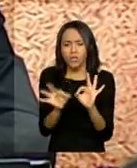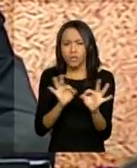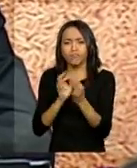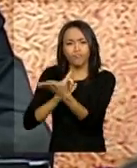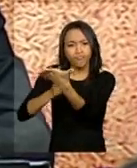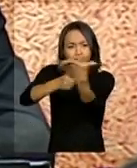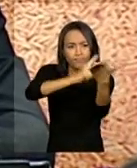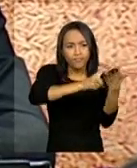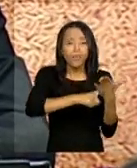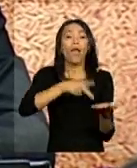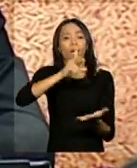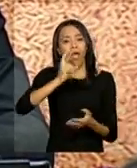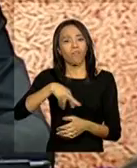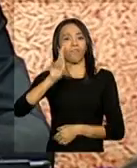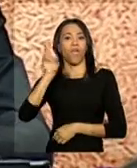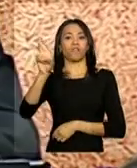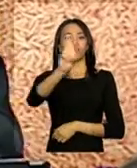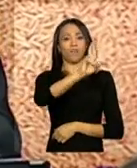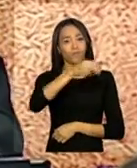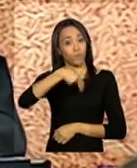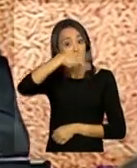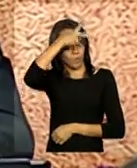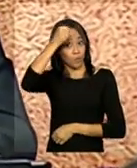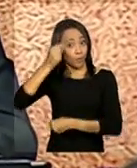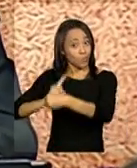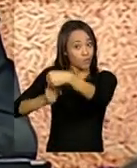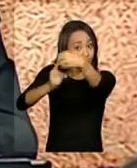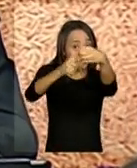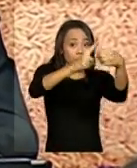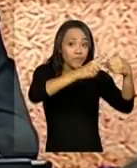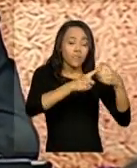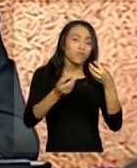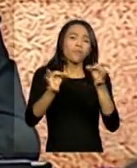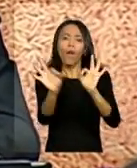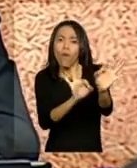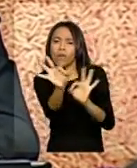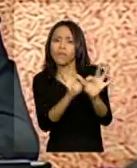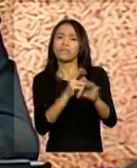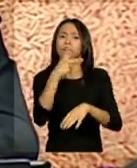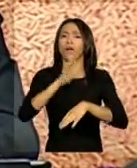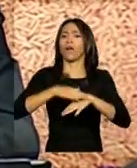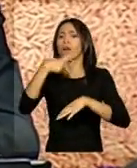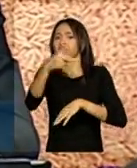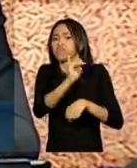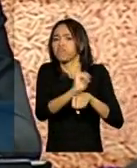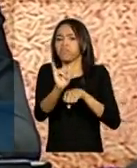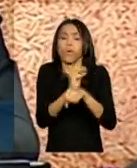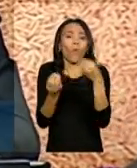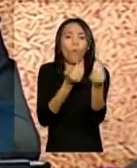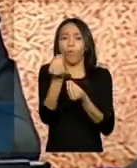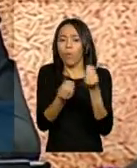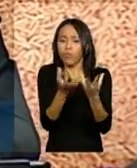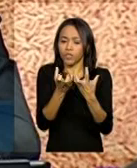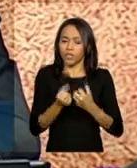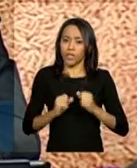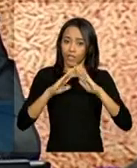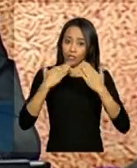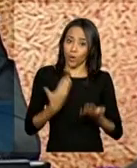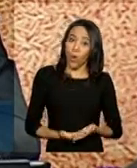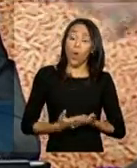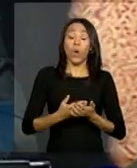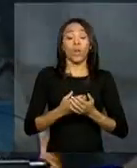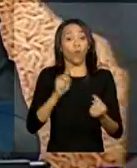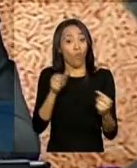pelos municípios então cada município vai definir quando a vacina chegará na escola de acordo com o seu calendário de